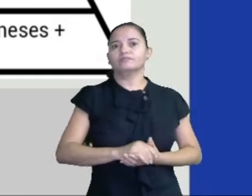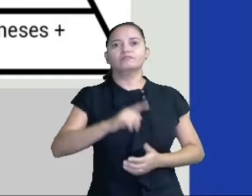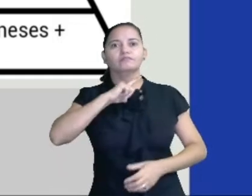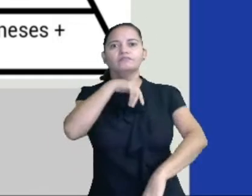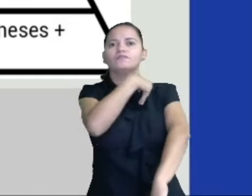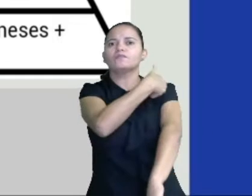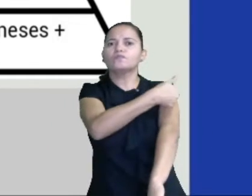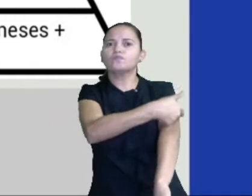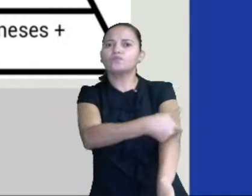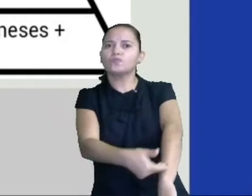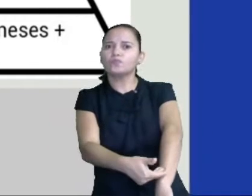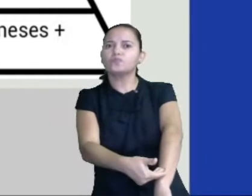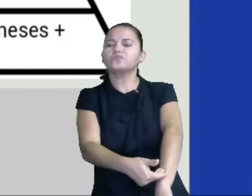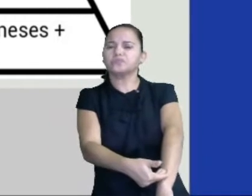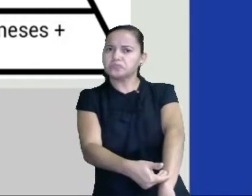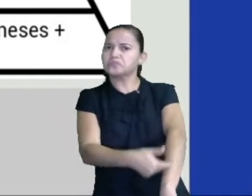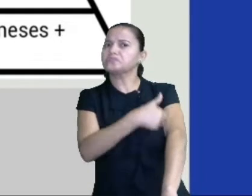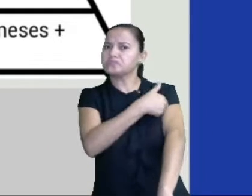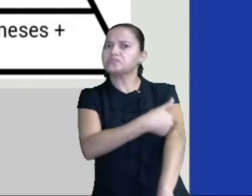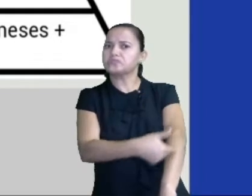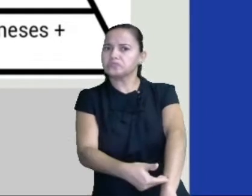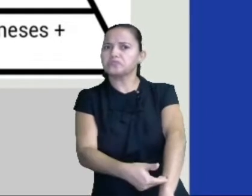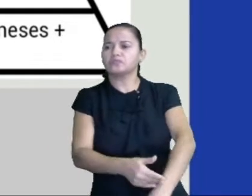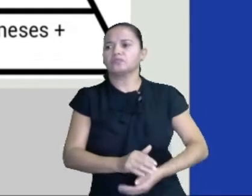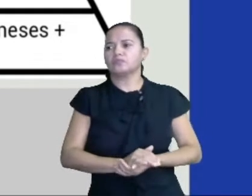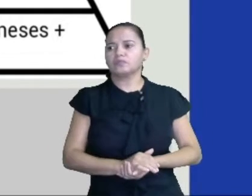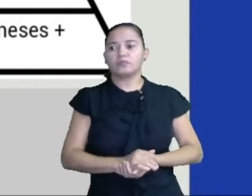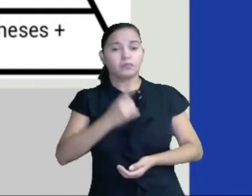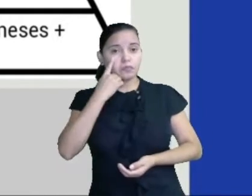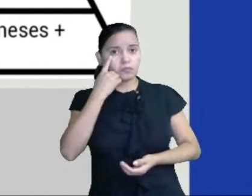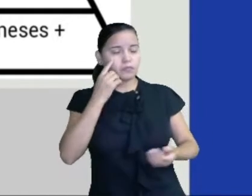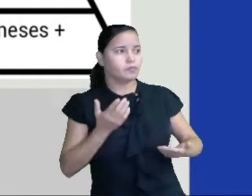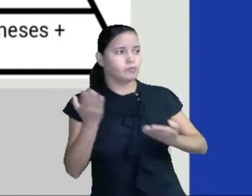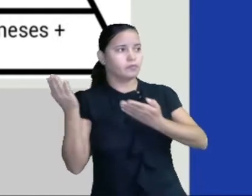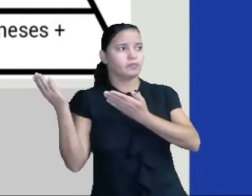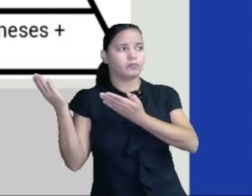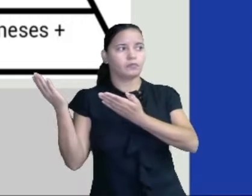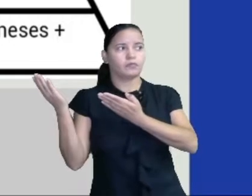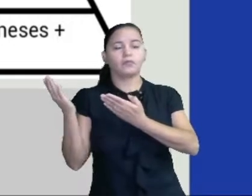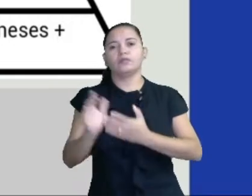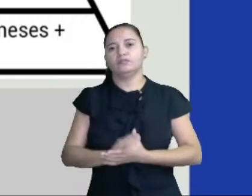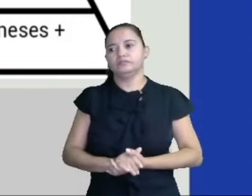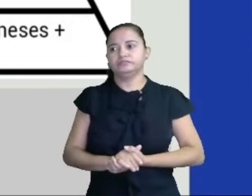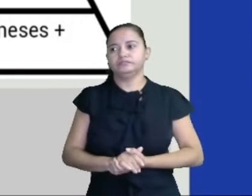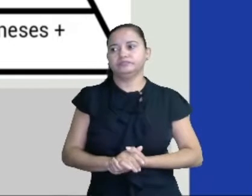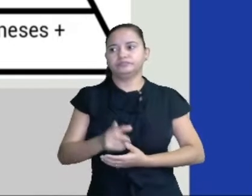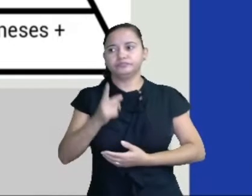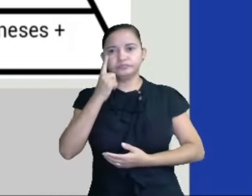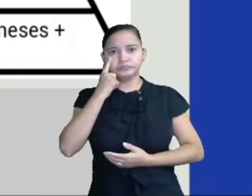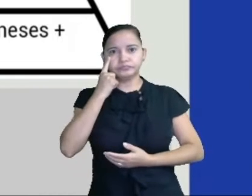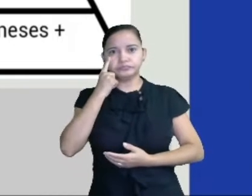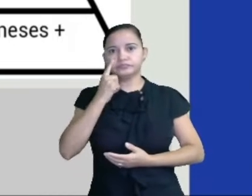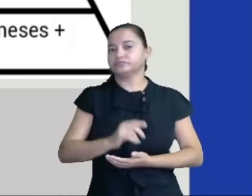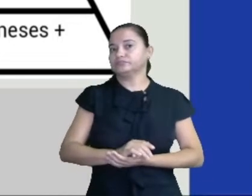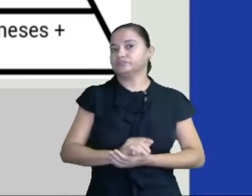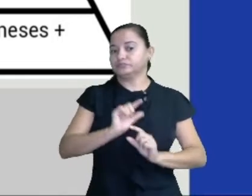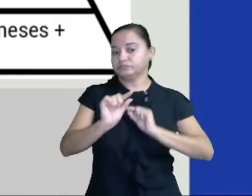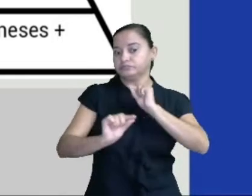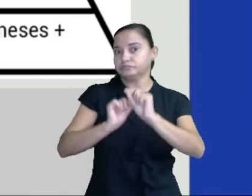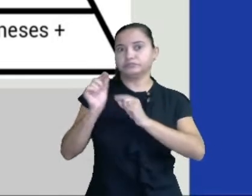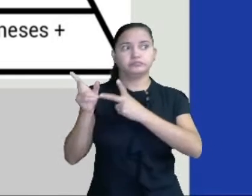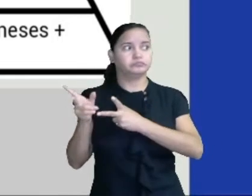nós denominamos de Oriente, certo? Então, uma característica que era comum a todos, não quer dizer